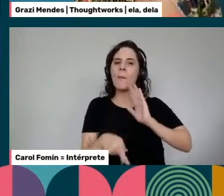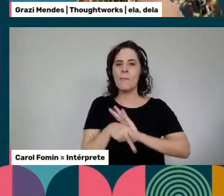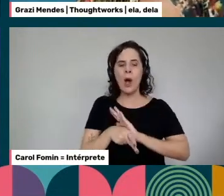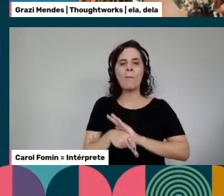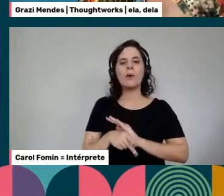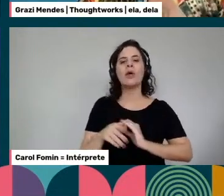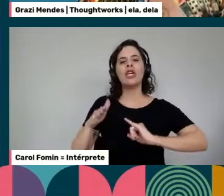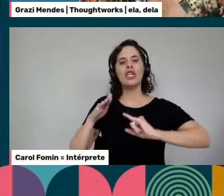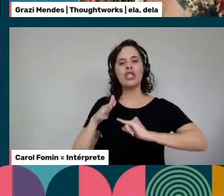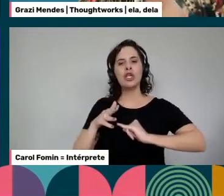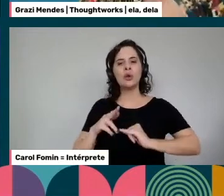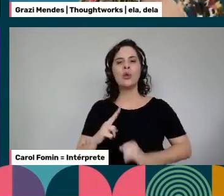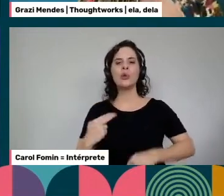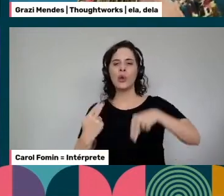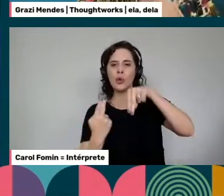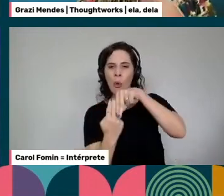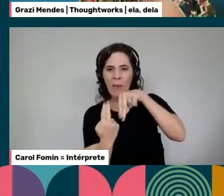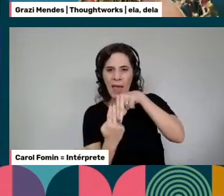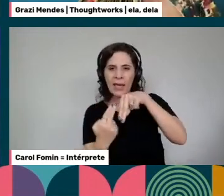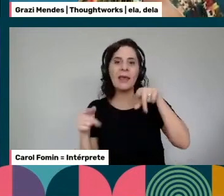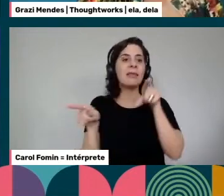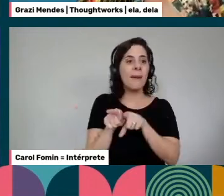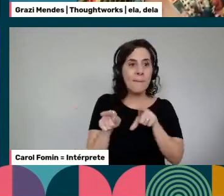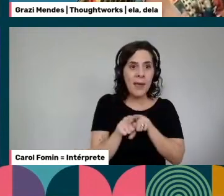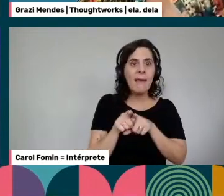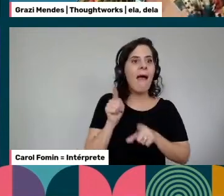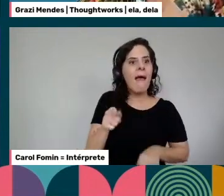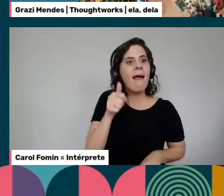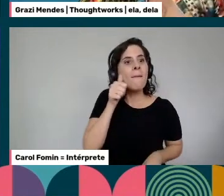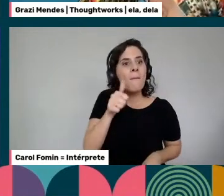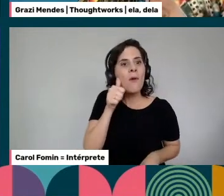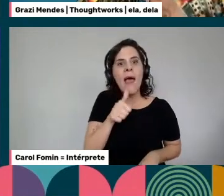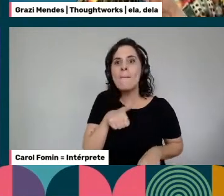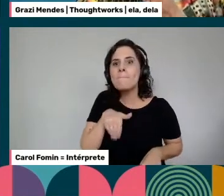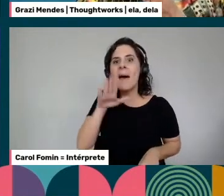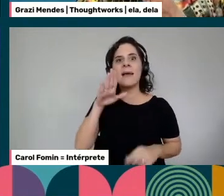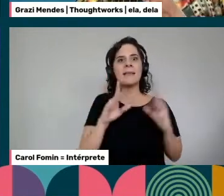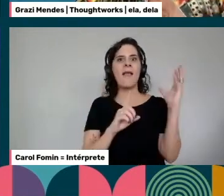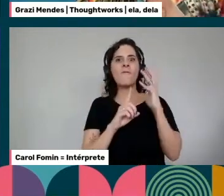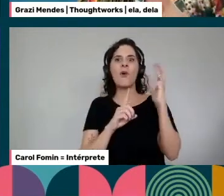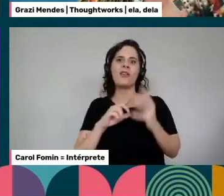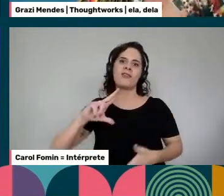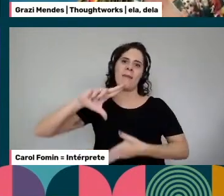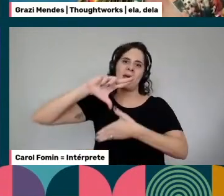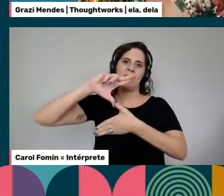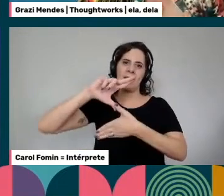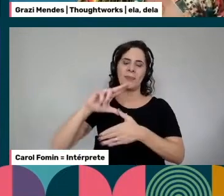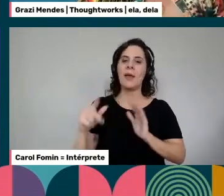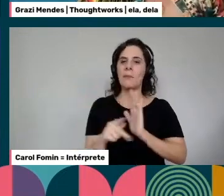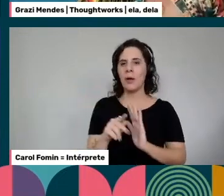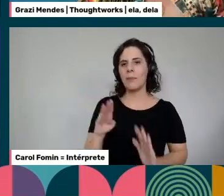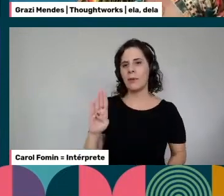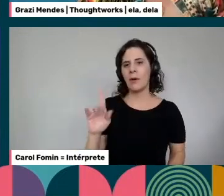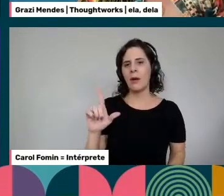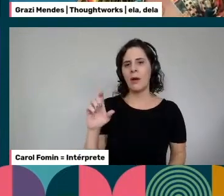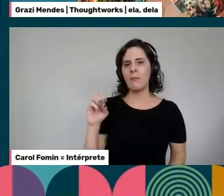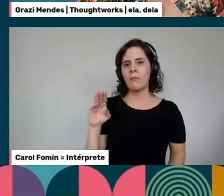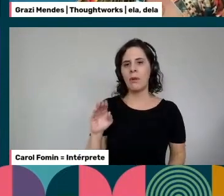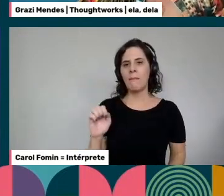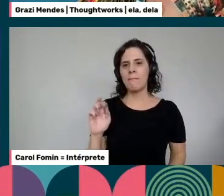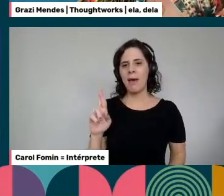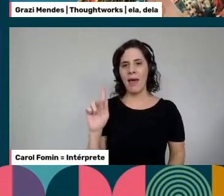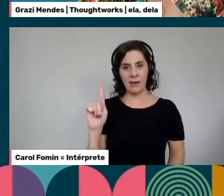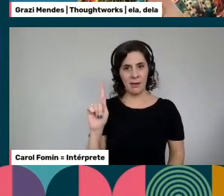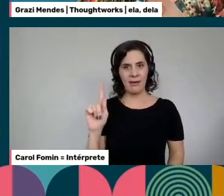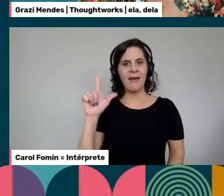lista mais fresquinha das 500 brasileiras mais influentes da América Latina, pela Bloomberg Line. Então, assim, vou